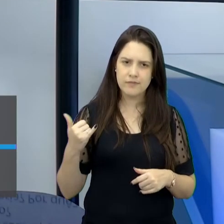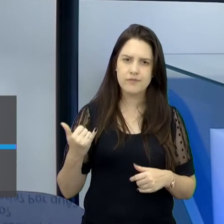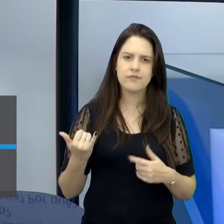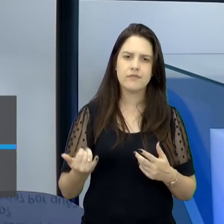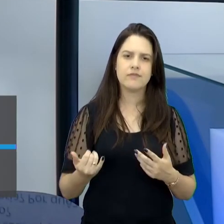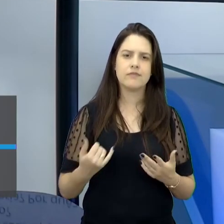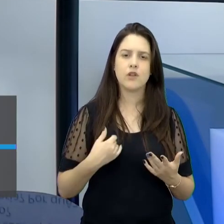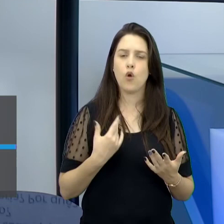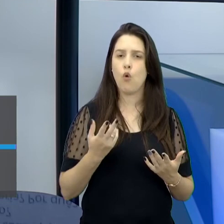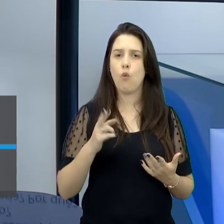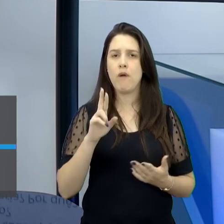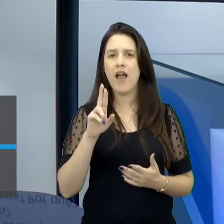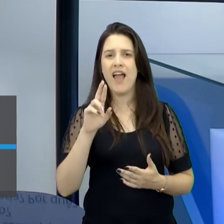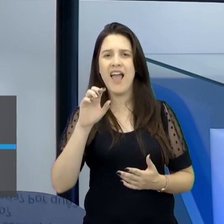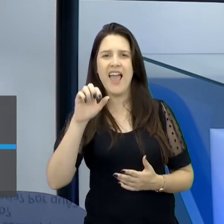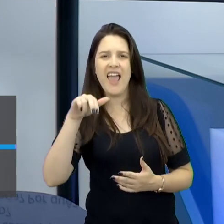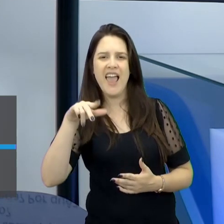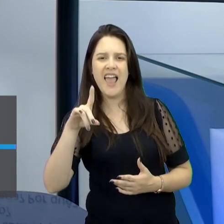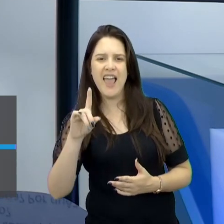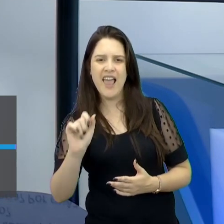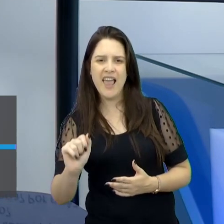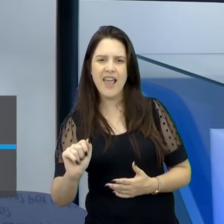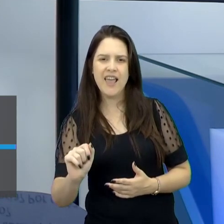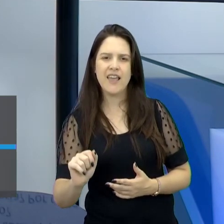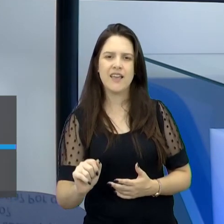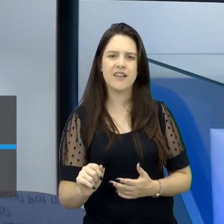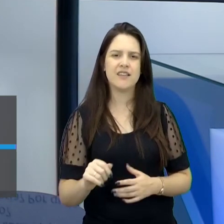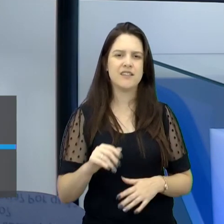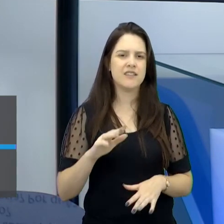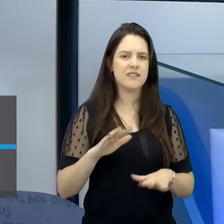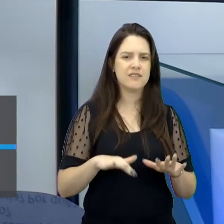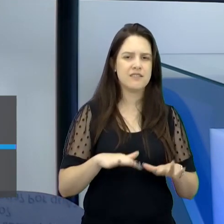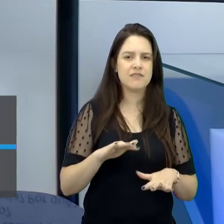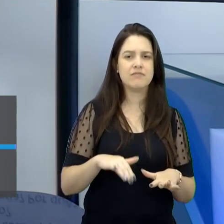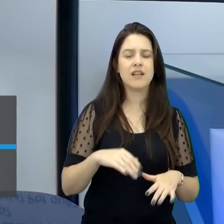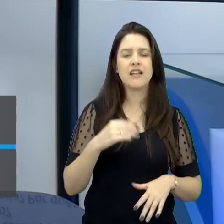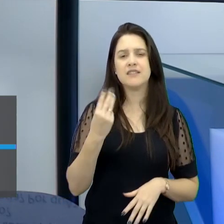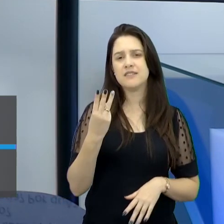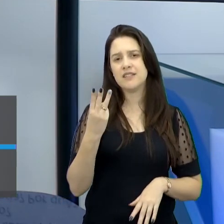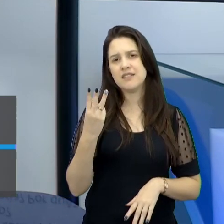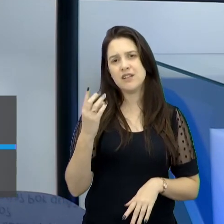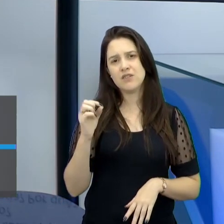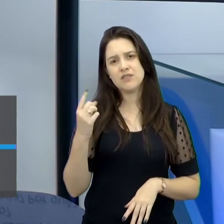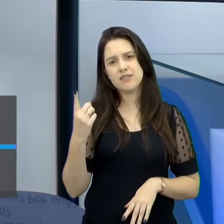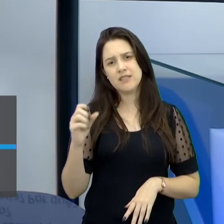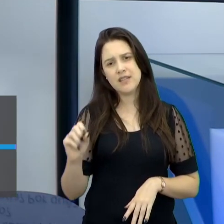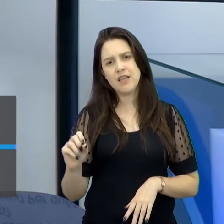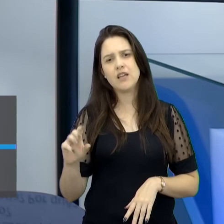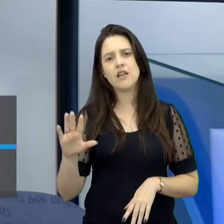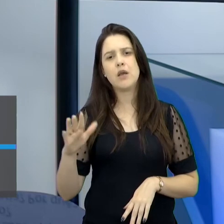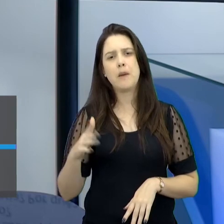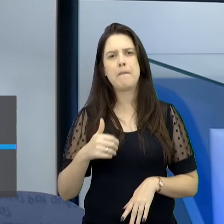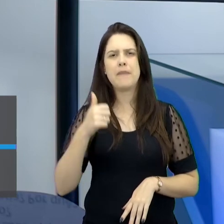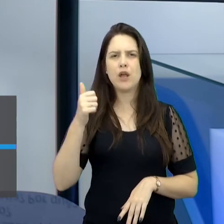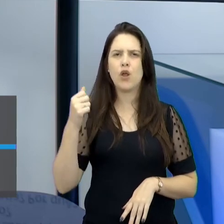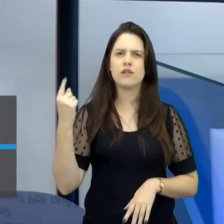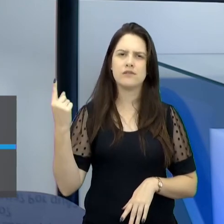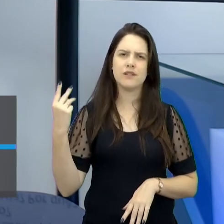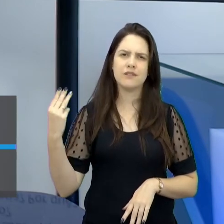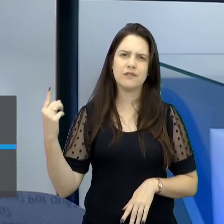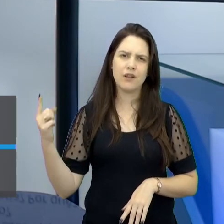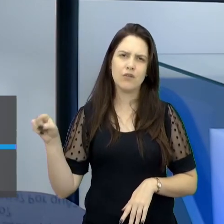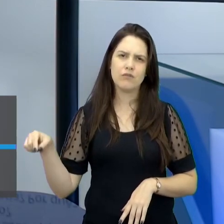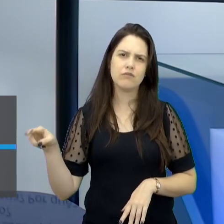uma renda, lógico, e a gente não tem os 310 no mês, a gente vai fazer com 131, porque a